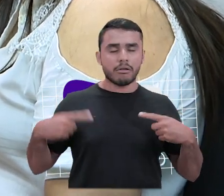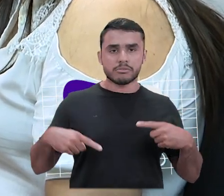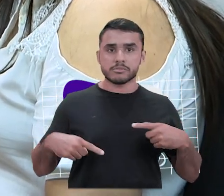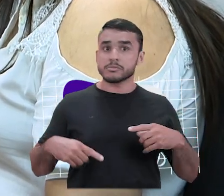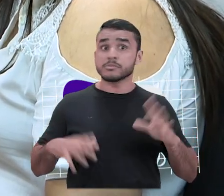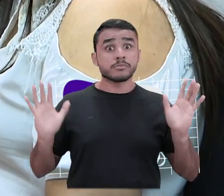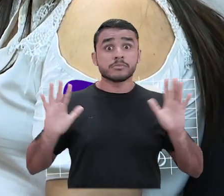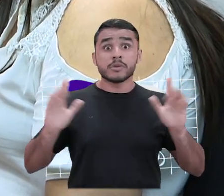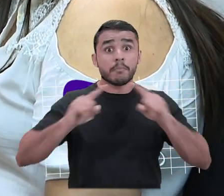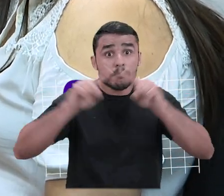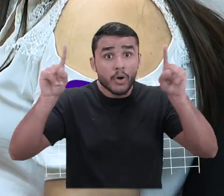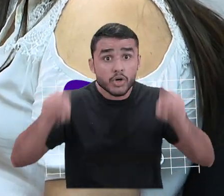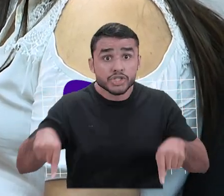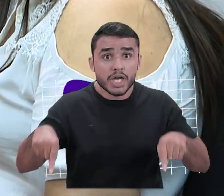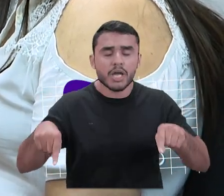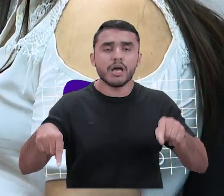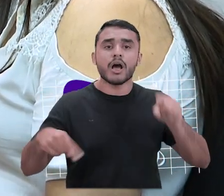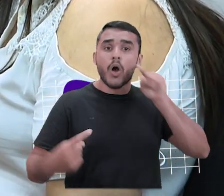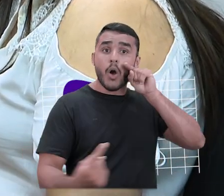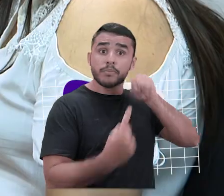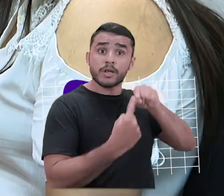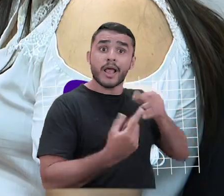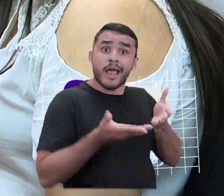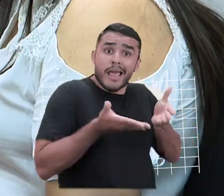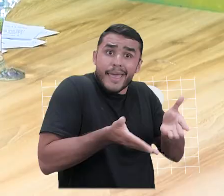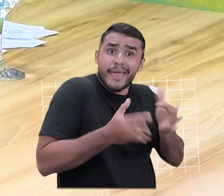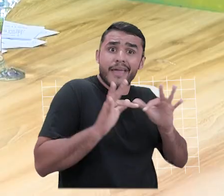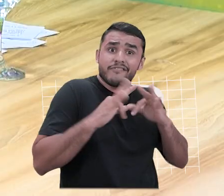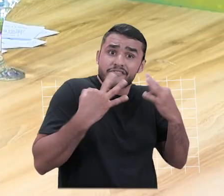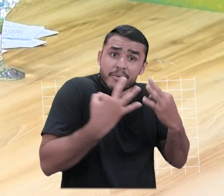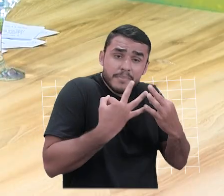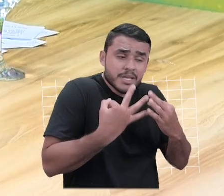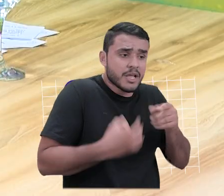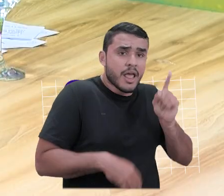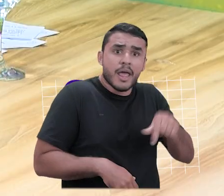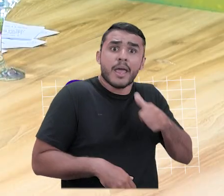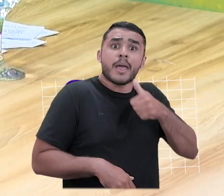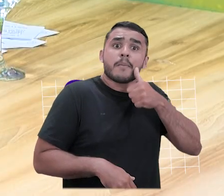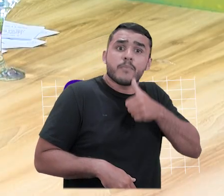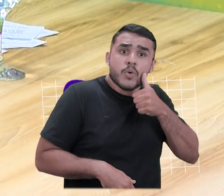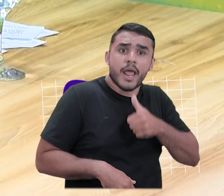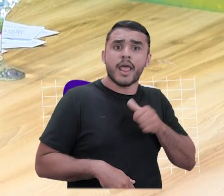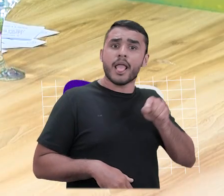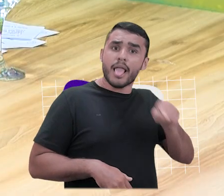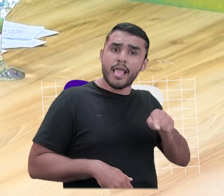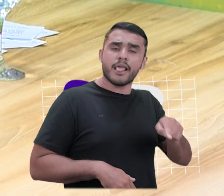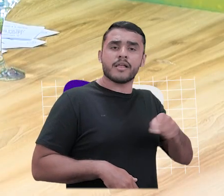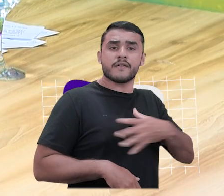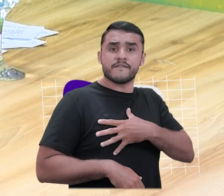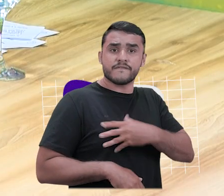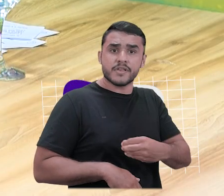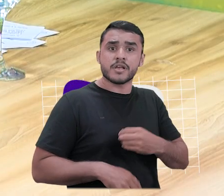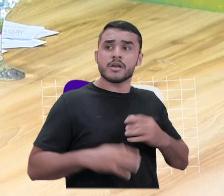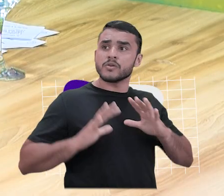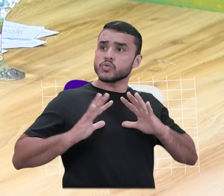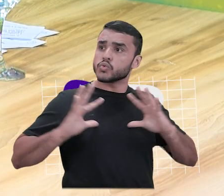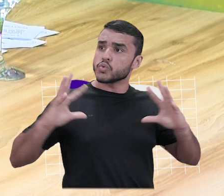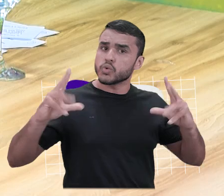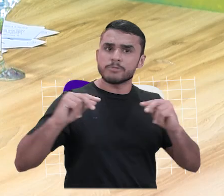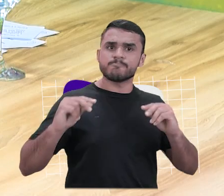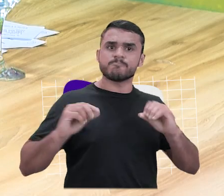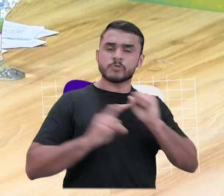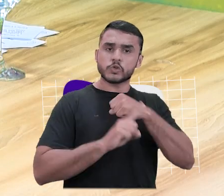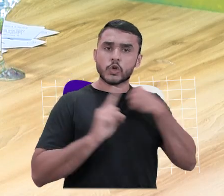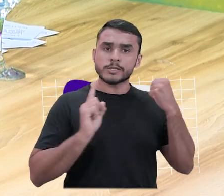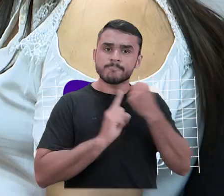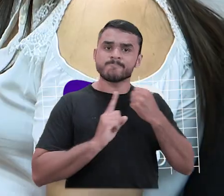a política de fato existia muito antes de partido existir. Isso. Então, essa dimensão do social mobilizado